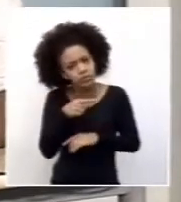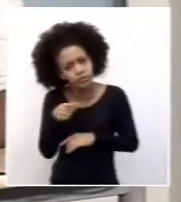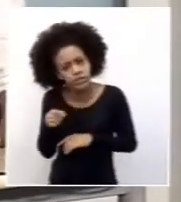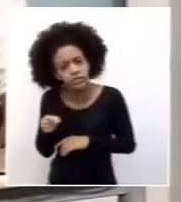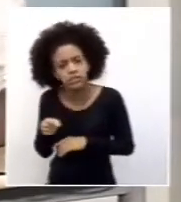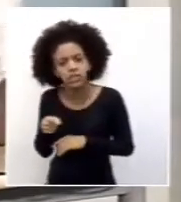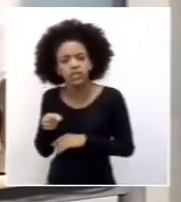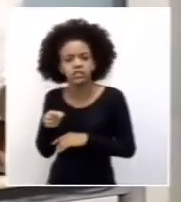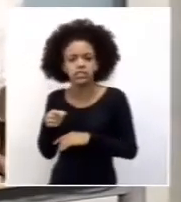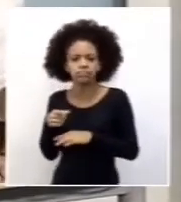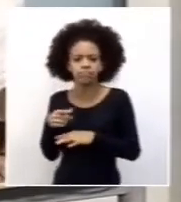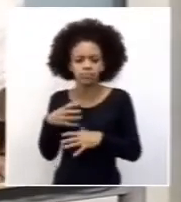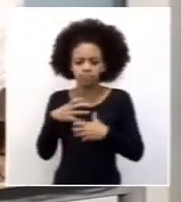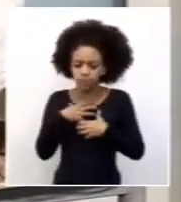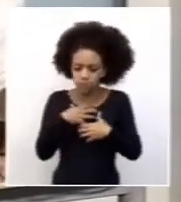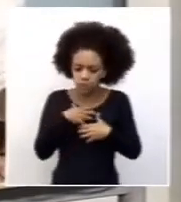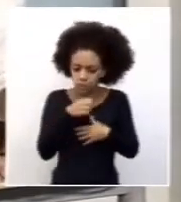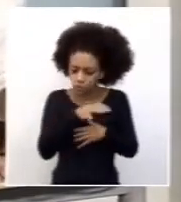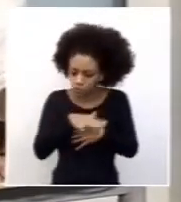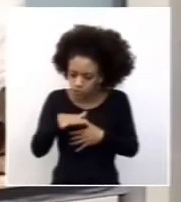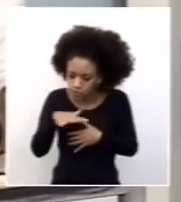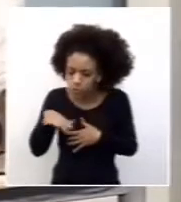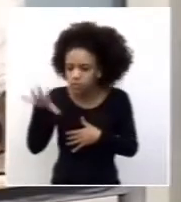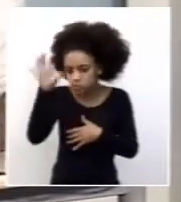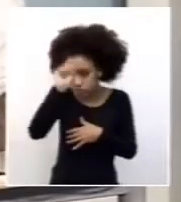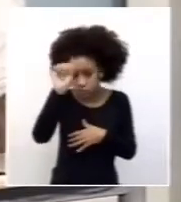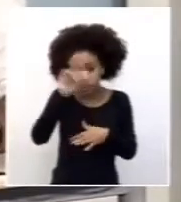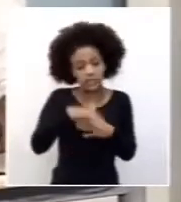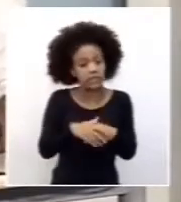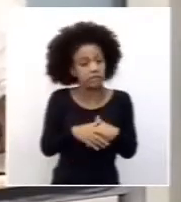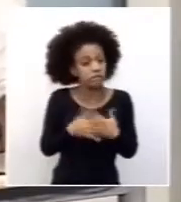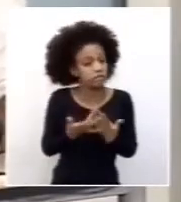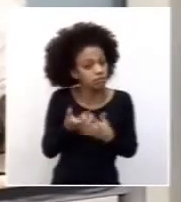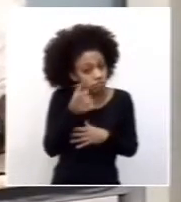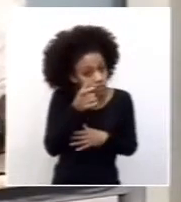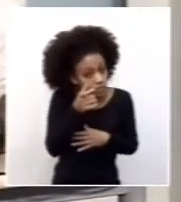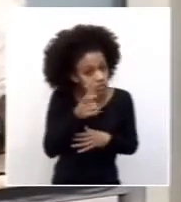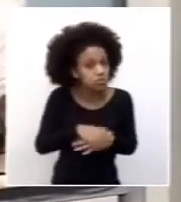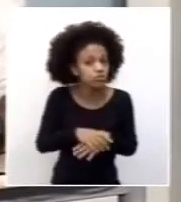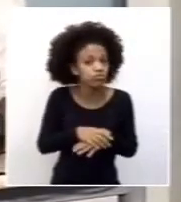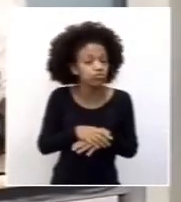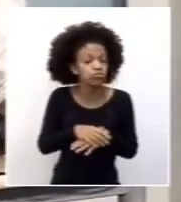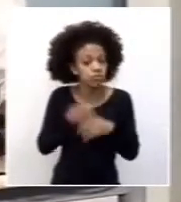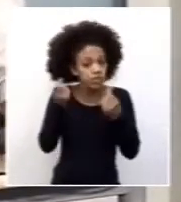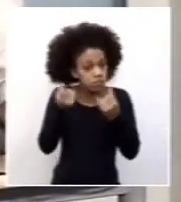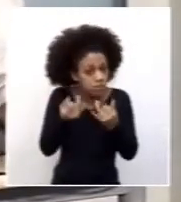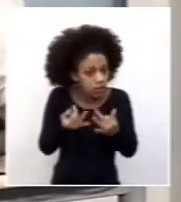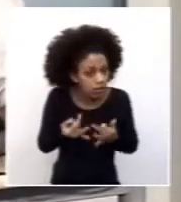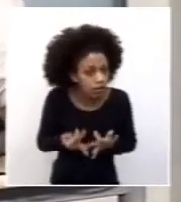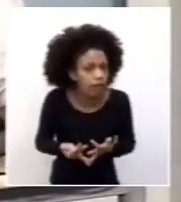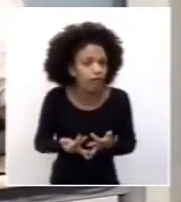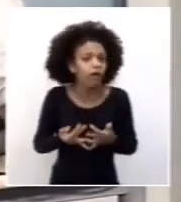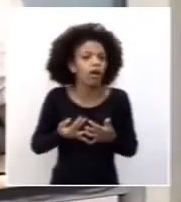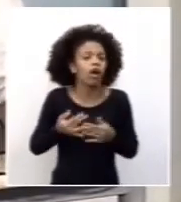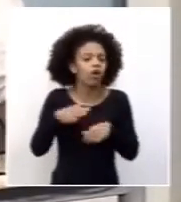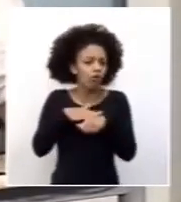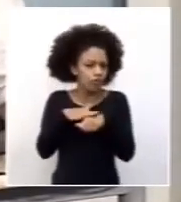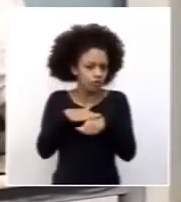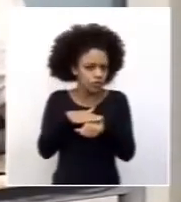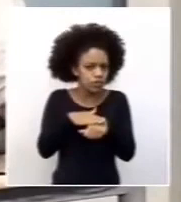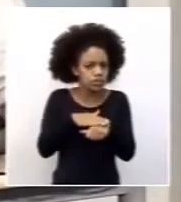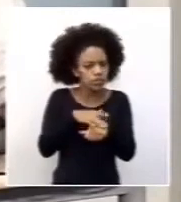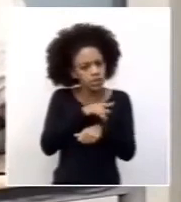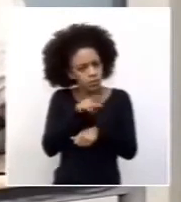os ambientes de aprendizagem, tá? Será que não é interessante abordar isso com o seu público, com os